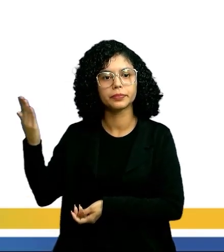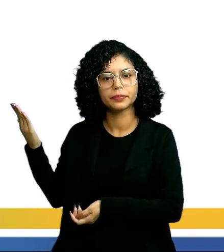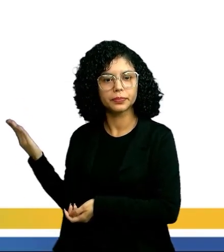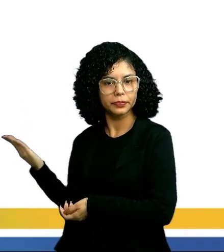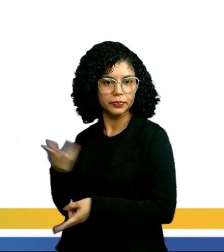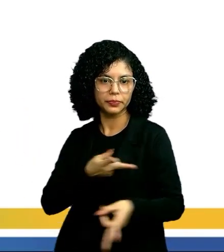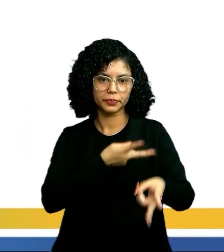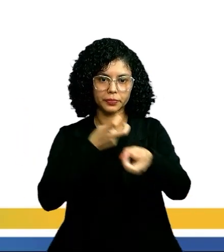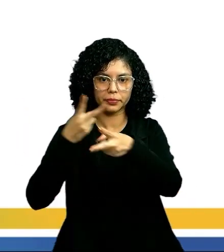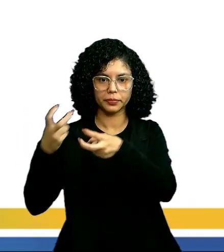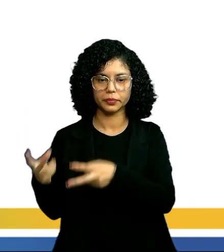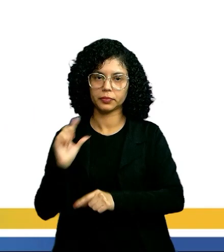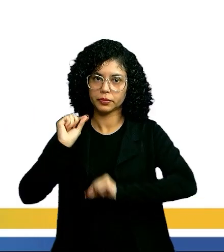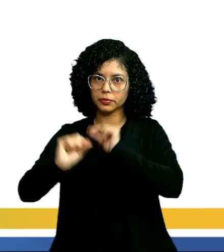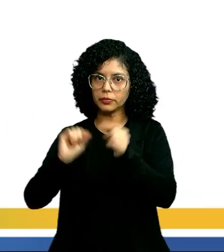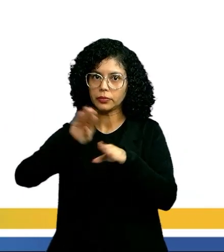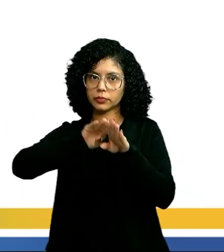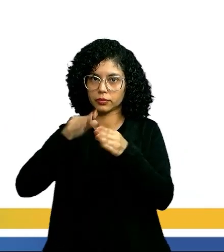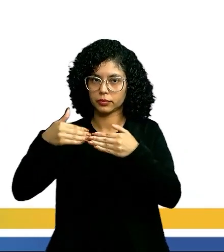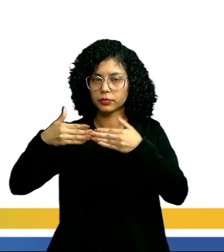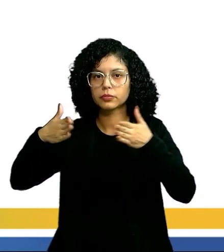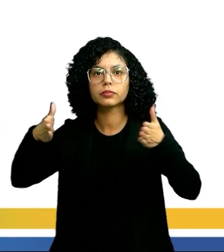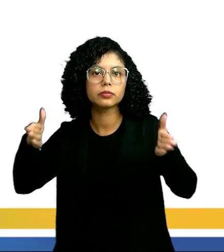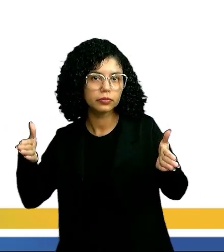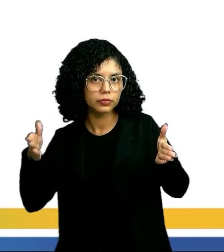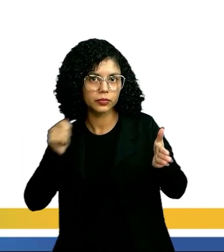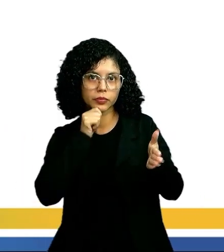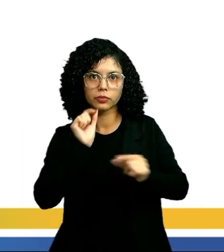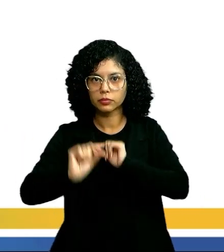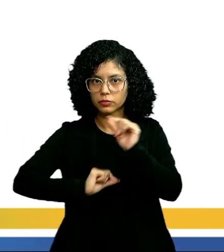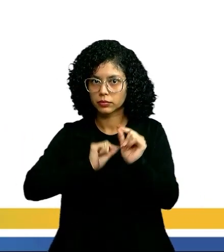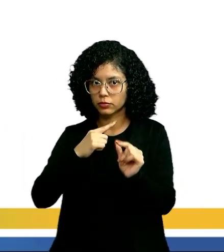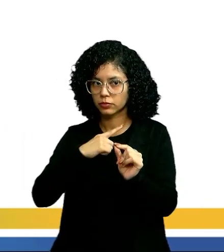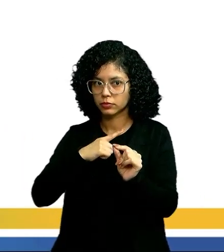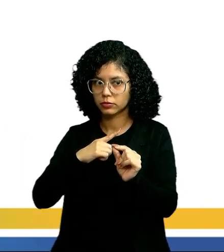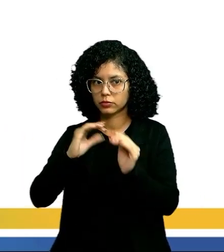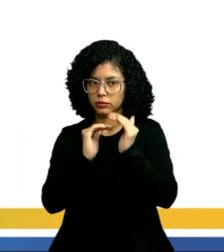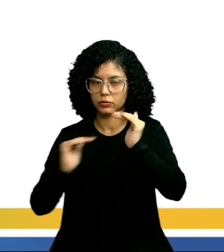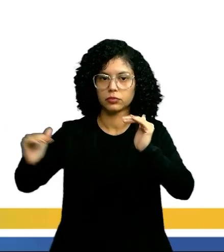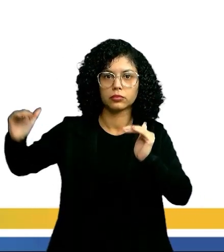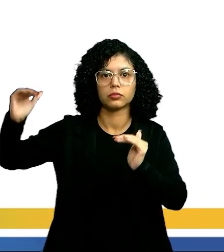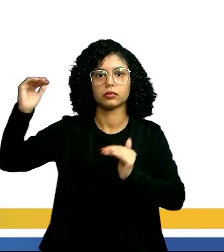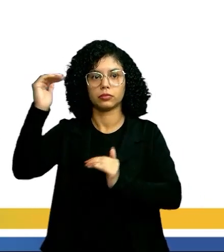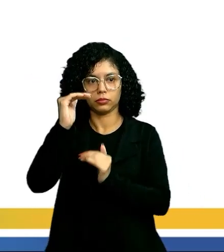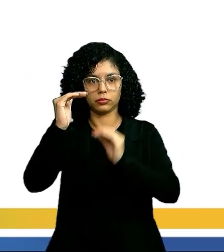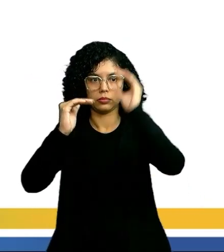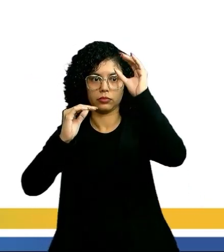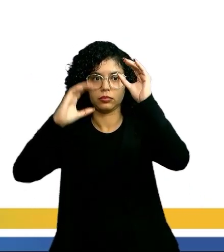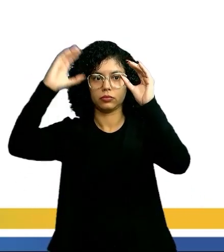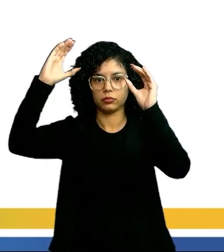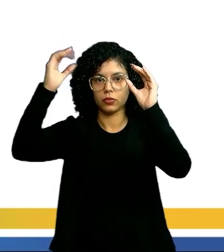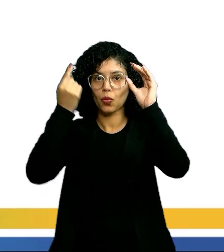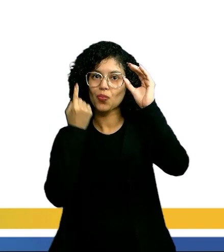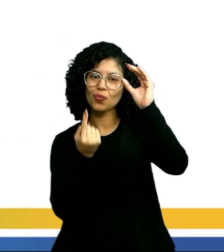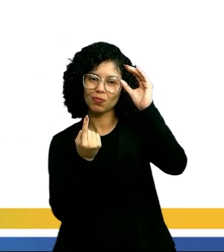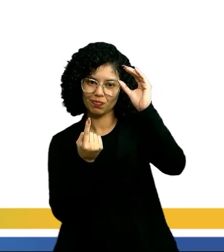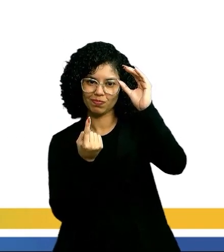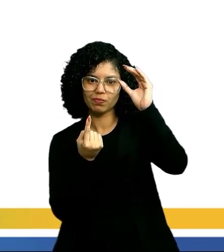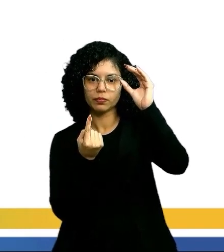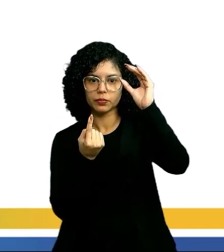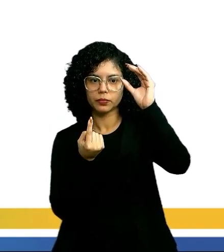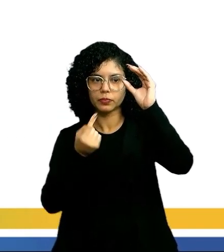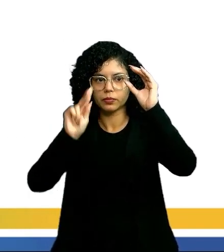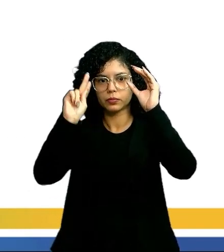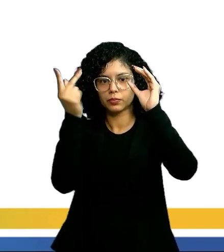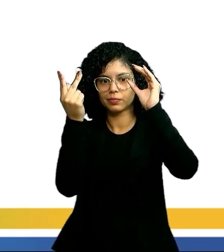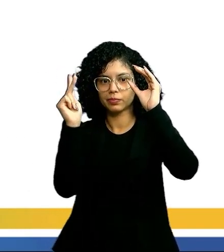tela, vocês percebam que na parte aberta, o carbono que está logo acima do anel aromático, ele só tem um hidrogênio.